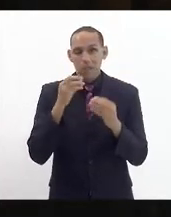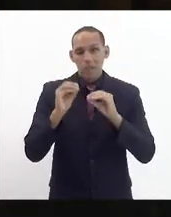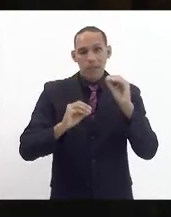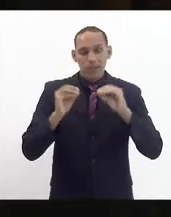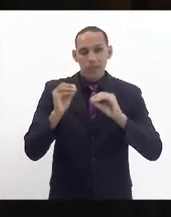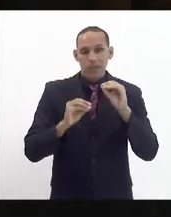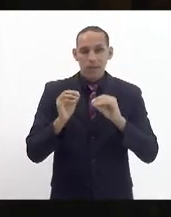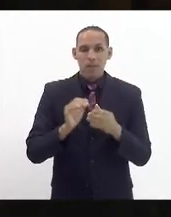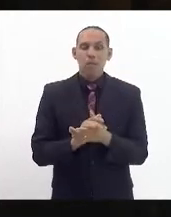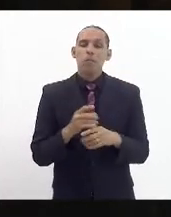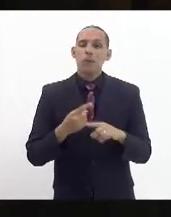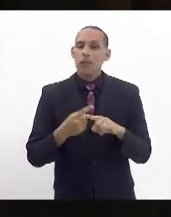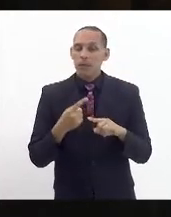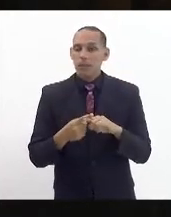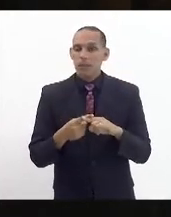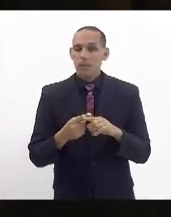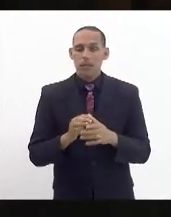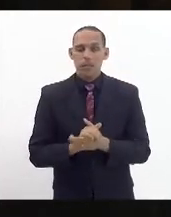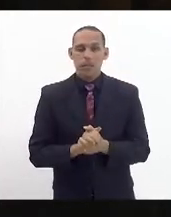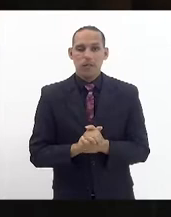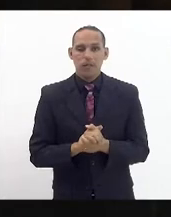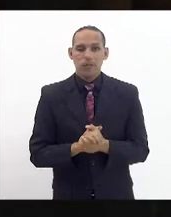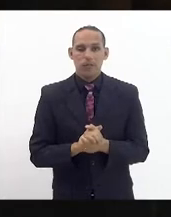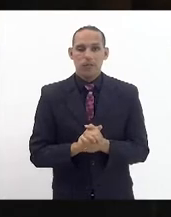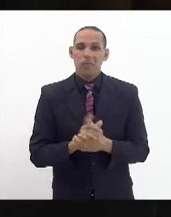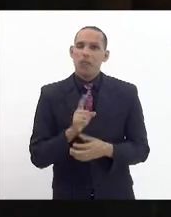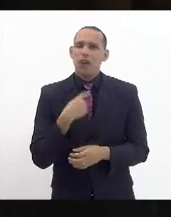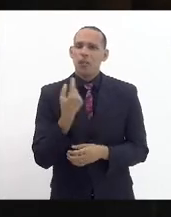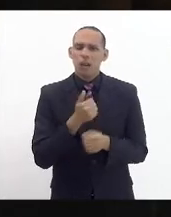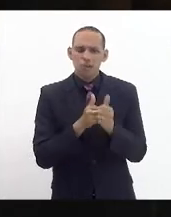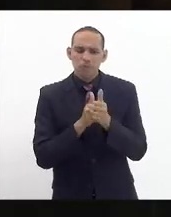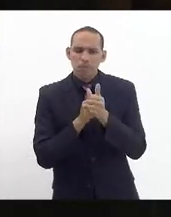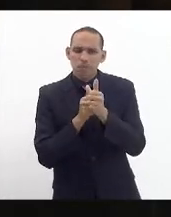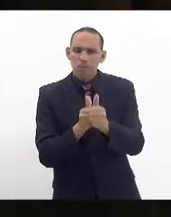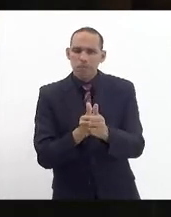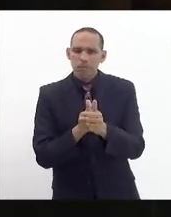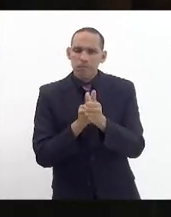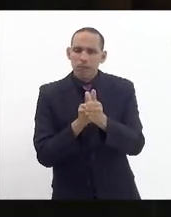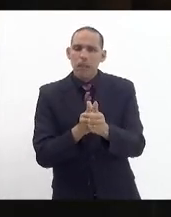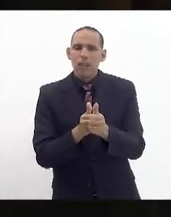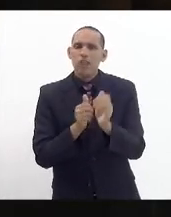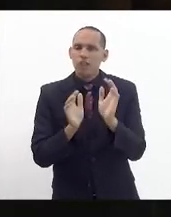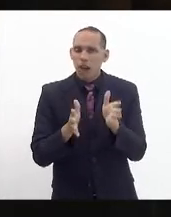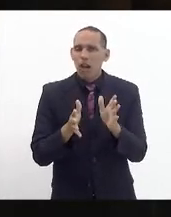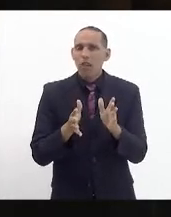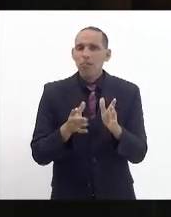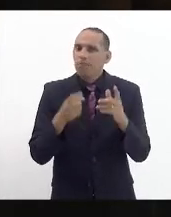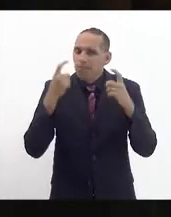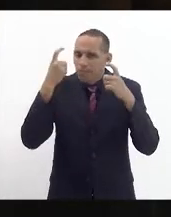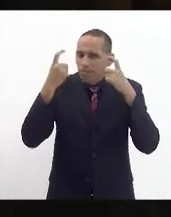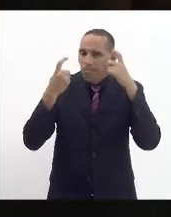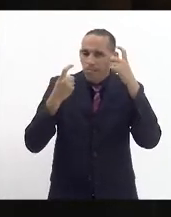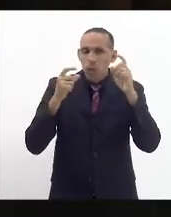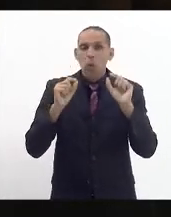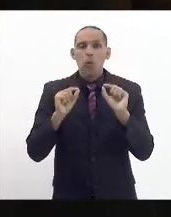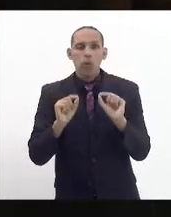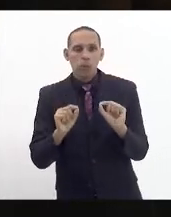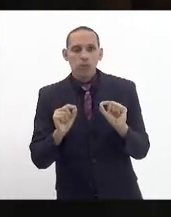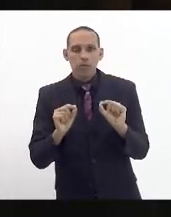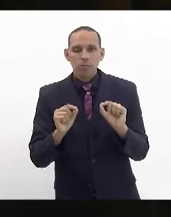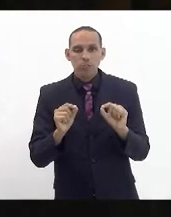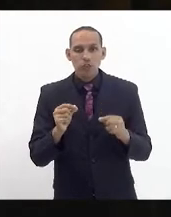plástico, uma vez que a gente já está acompanhando e com preocupação a forma